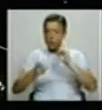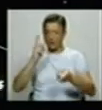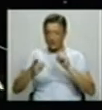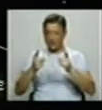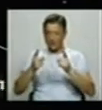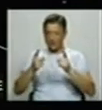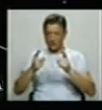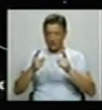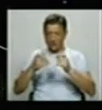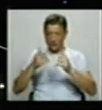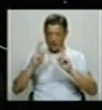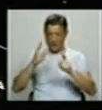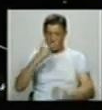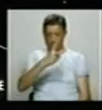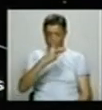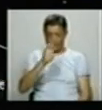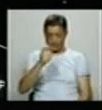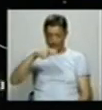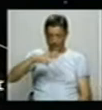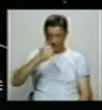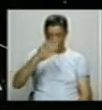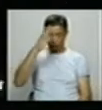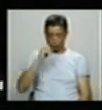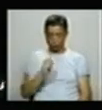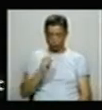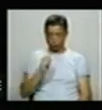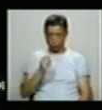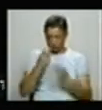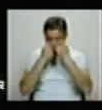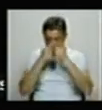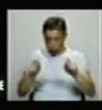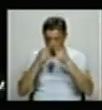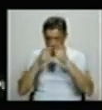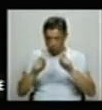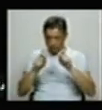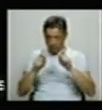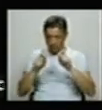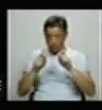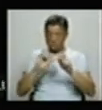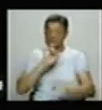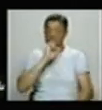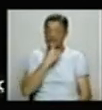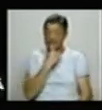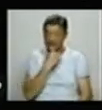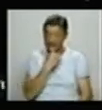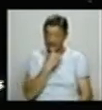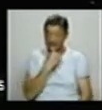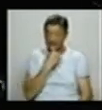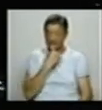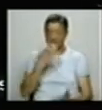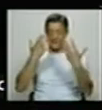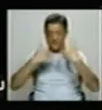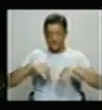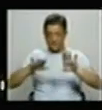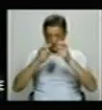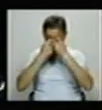de Vênus, e Vênus promete cada vez mais esconder até, de certa forma, os seus próprios mistérios. Por falar em esconder, andaram escondidos